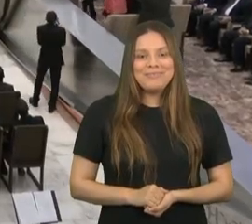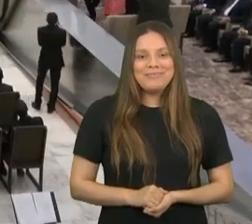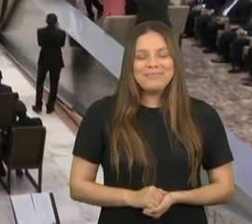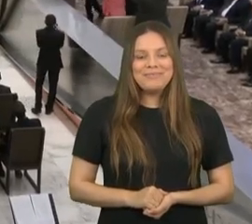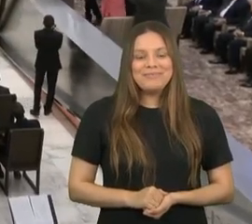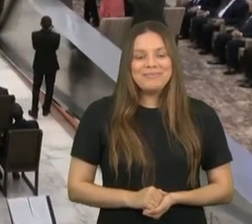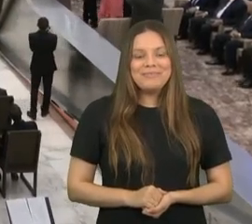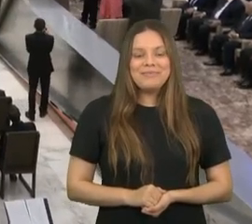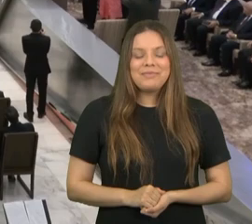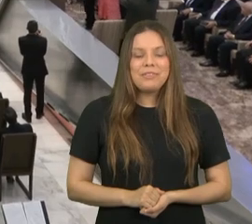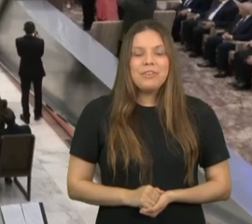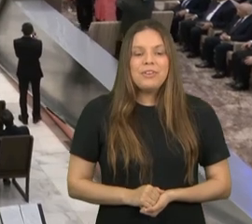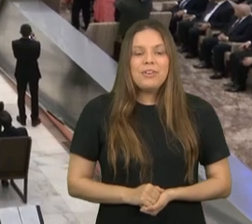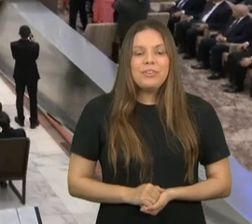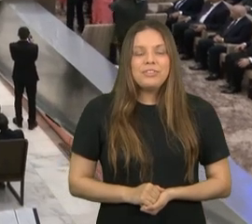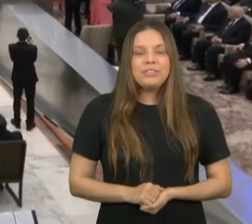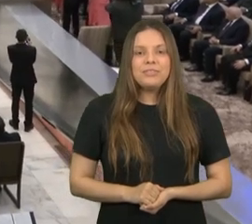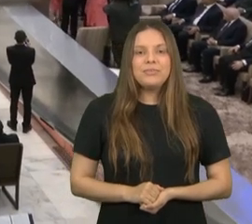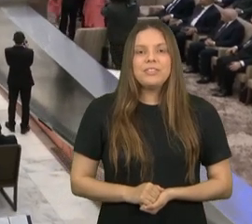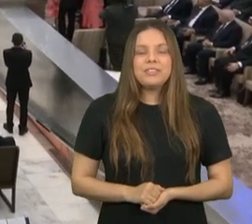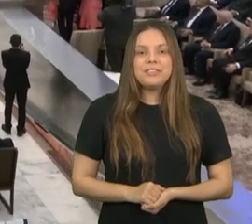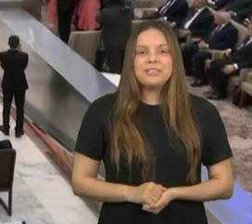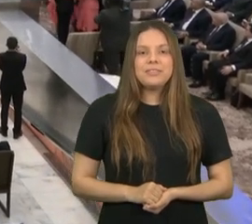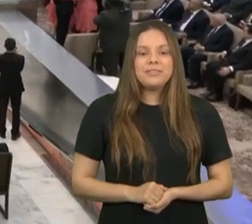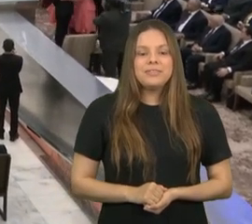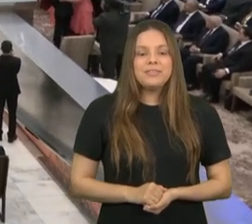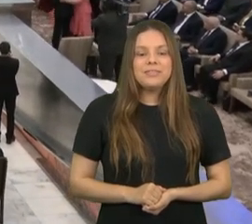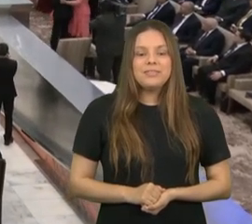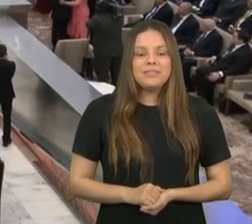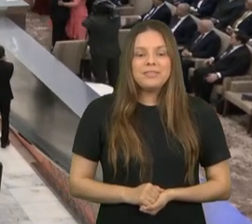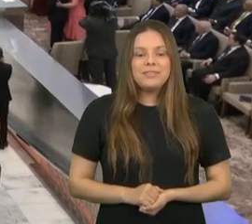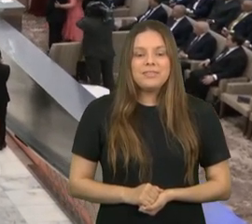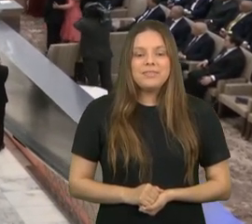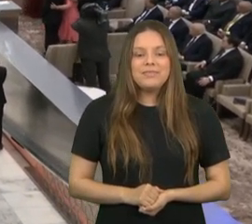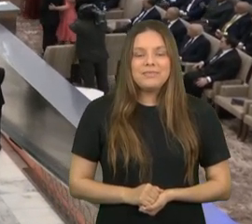pai e tua mãe. Bia, lá. Vamos lá.